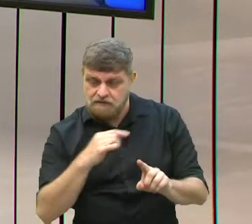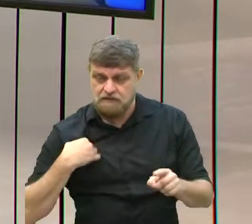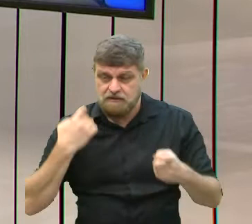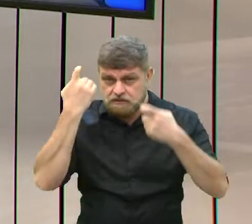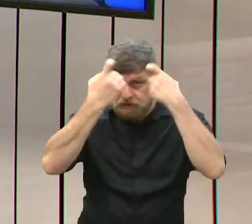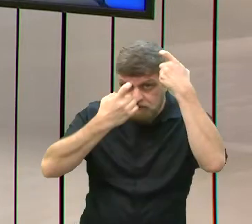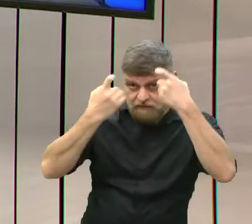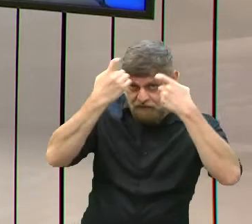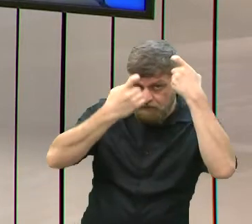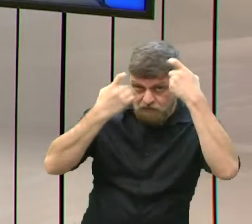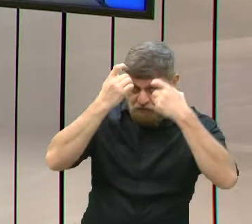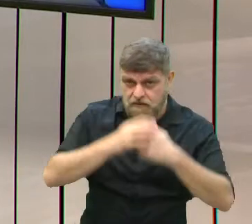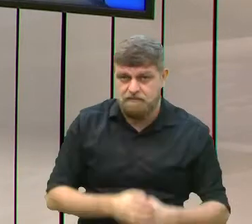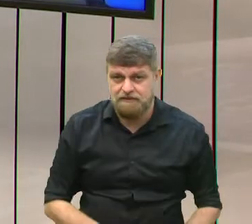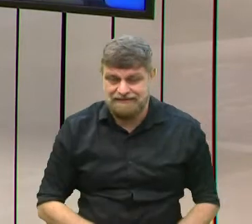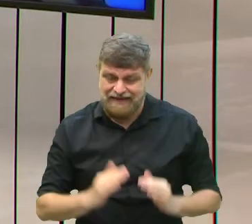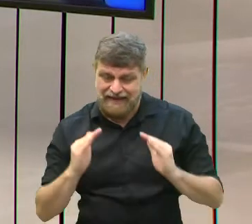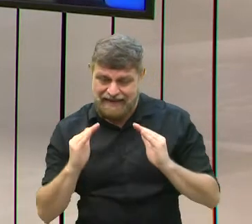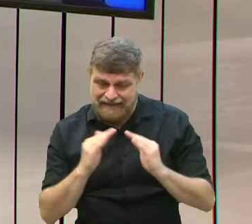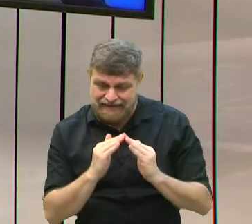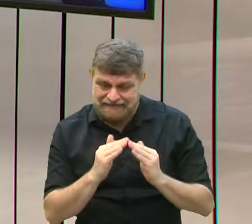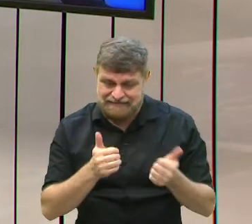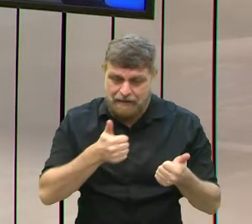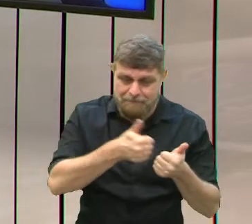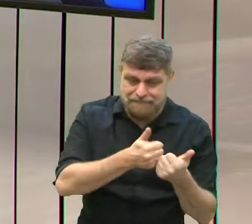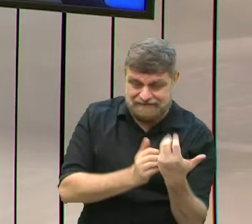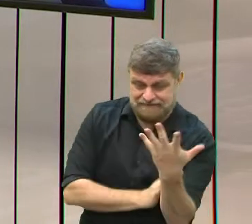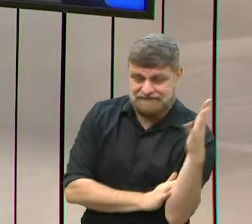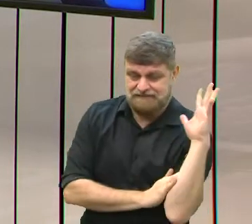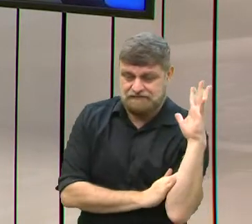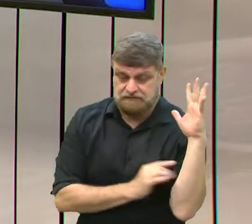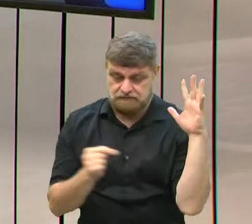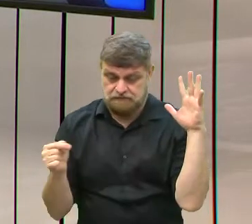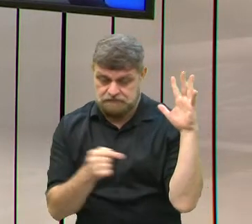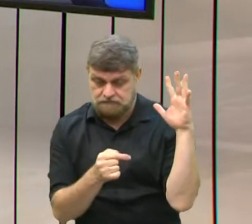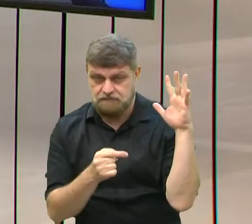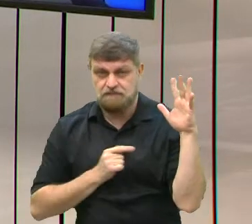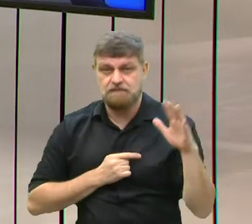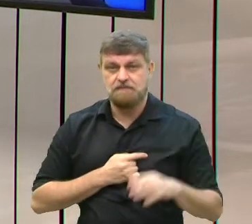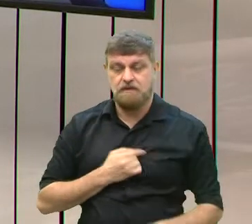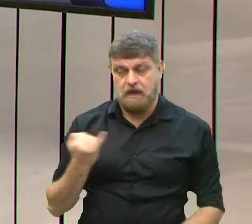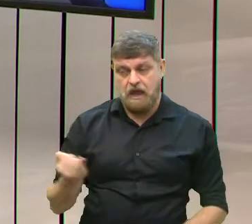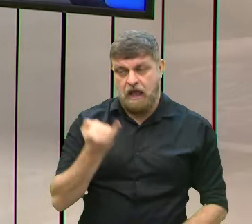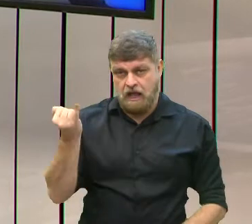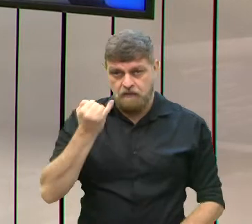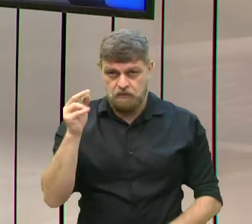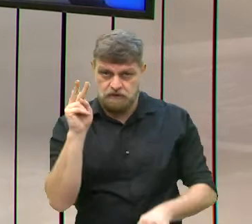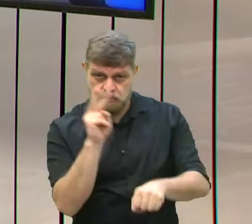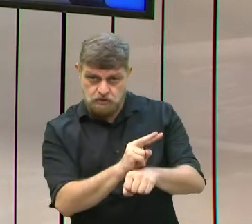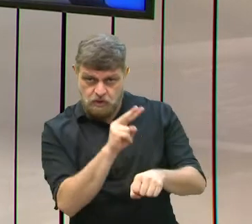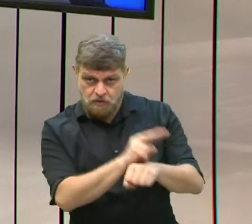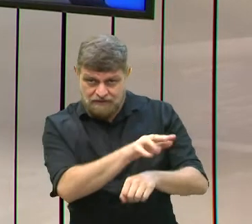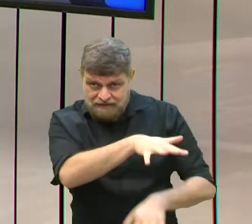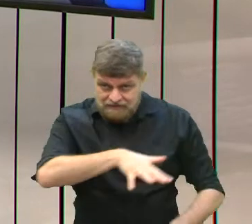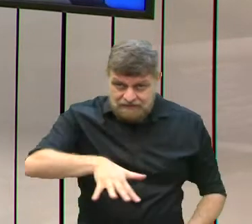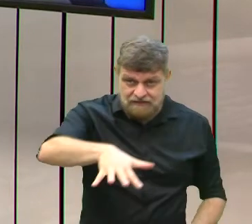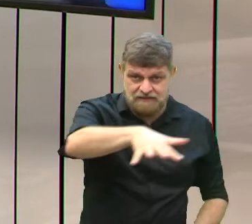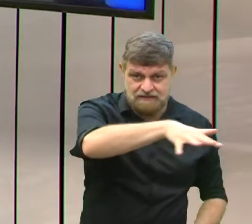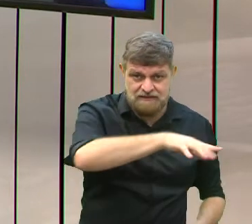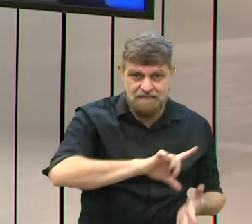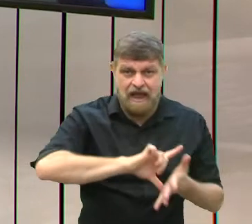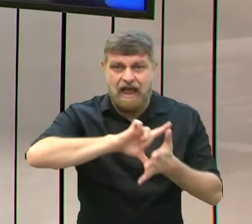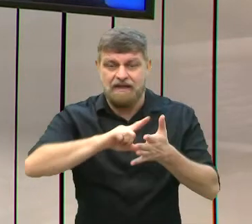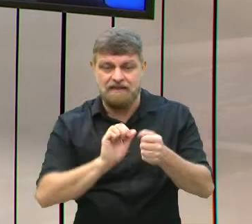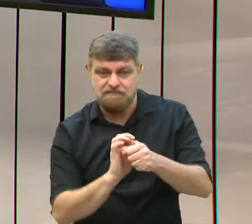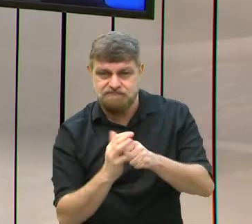preocupa. Então, o que torna mais importante ainda a proteção destas áreas nesse cenário